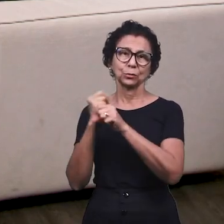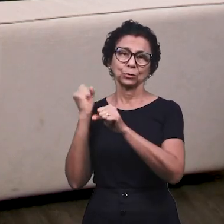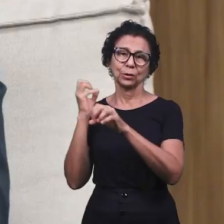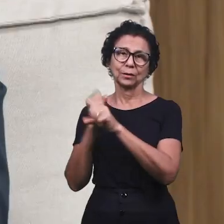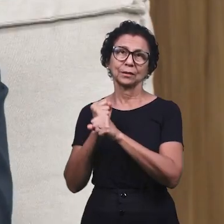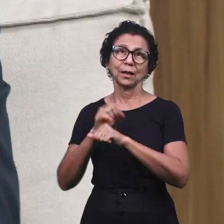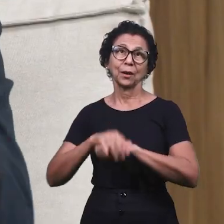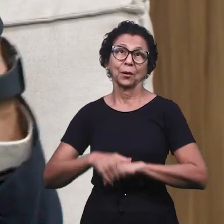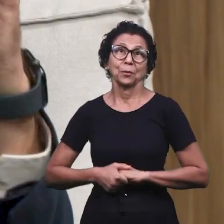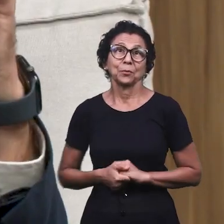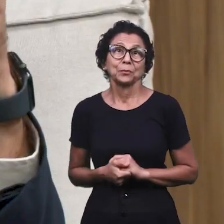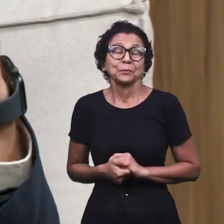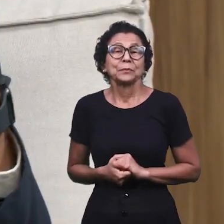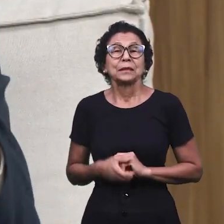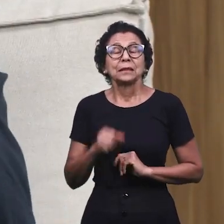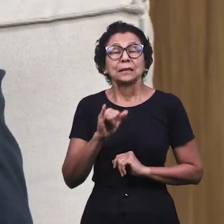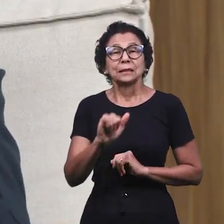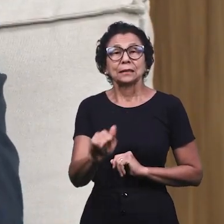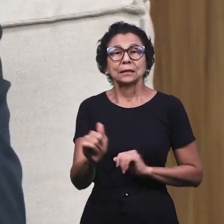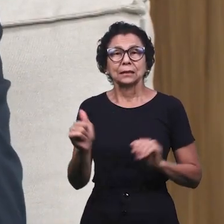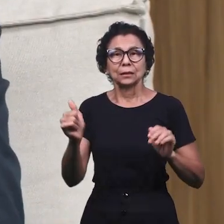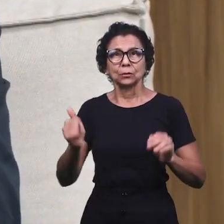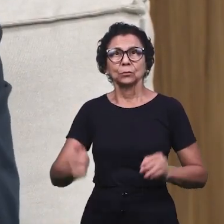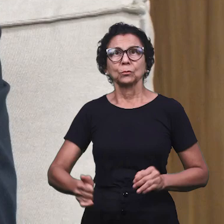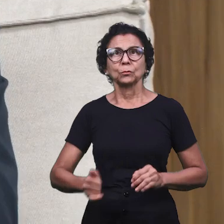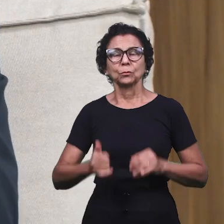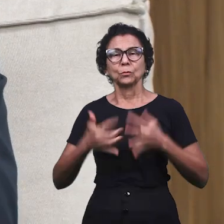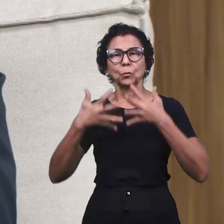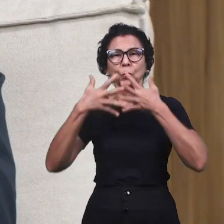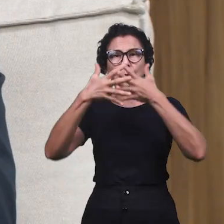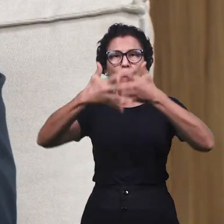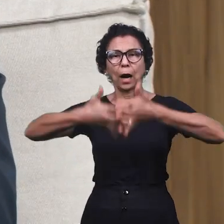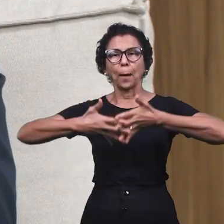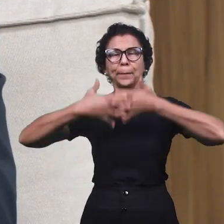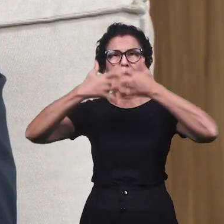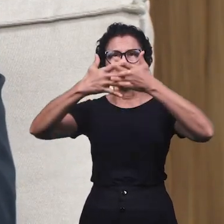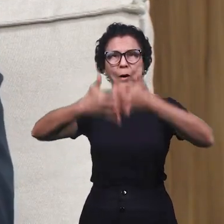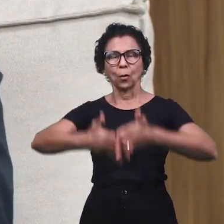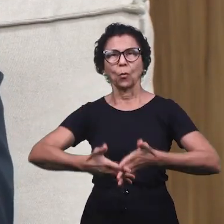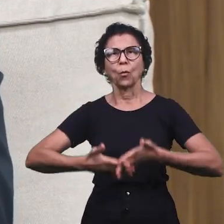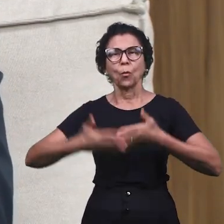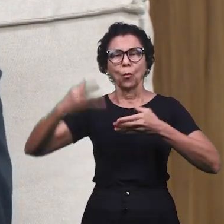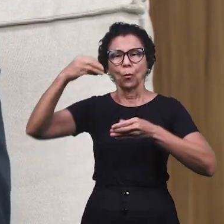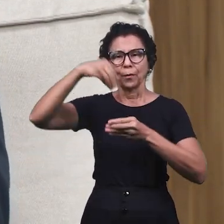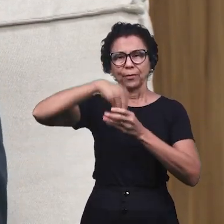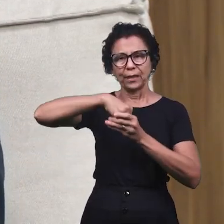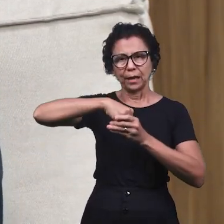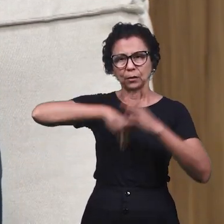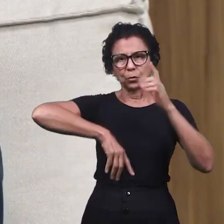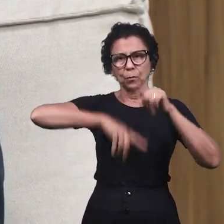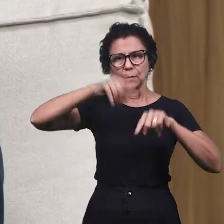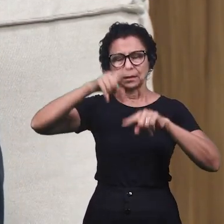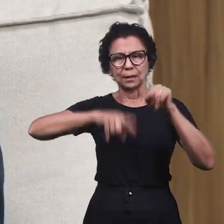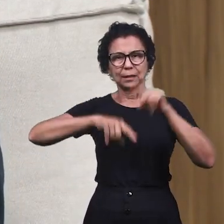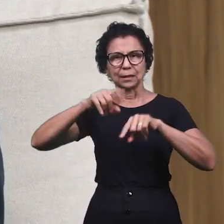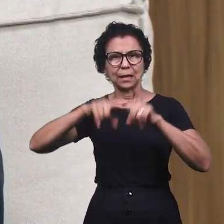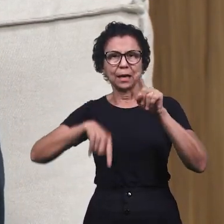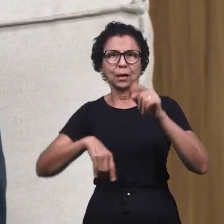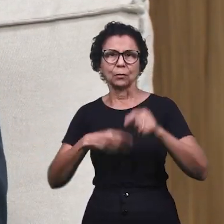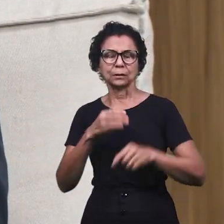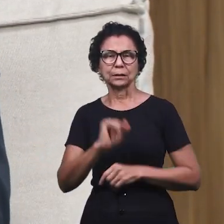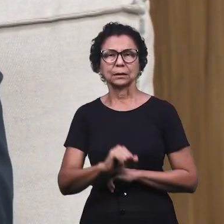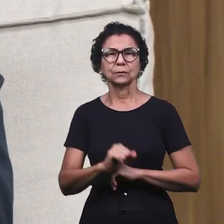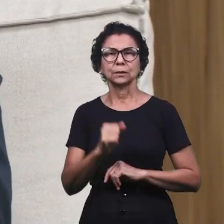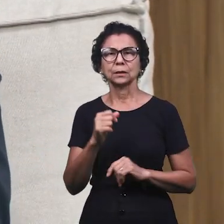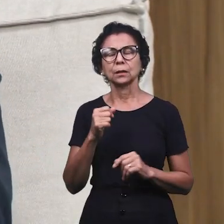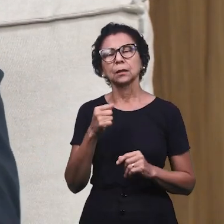sempre brinco, se você trouxer um container com um único parafuso, esse parafuso custa $1, seu container custar $5 mil, você vai